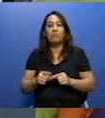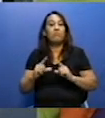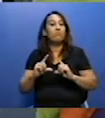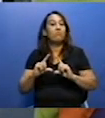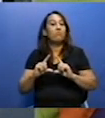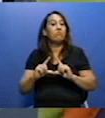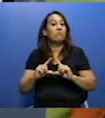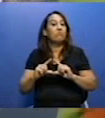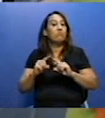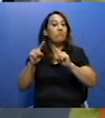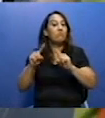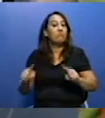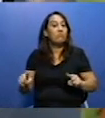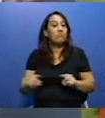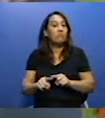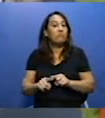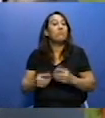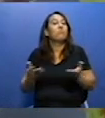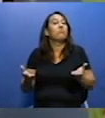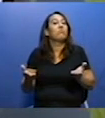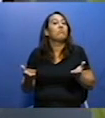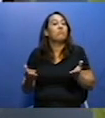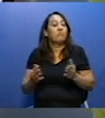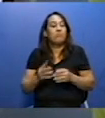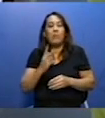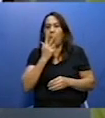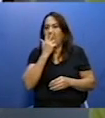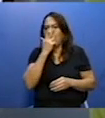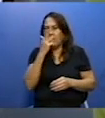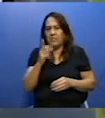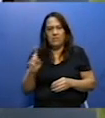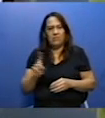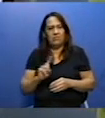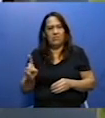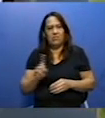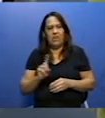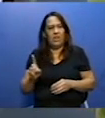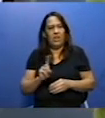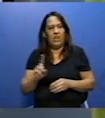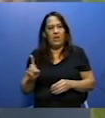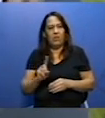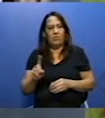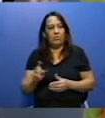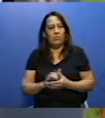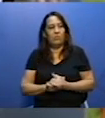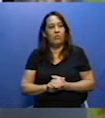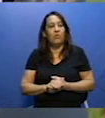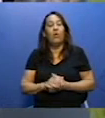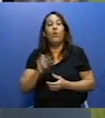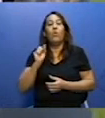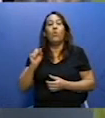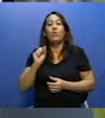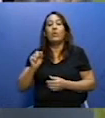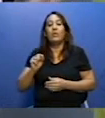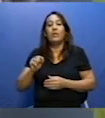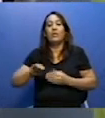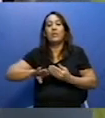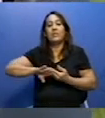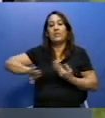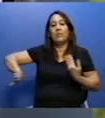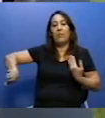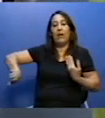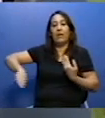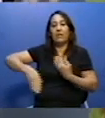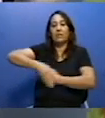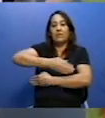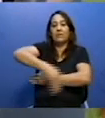geométricas aparecendo aqui. Não tem, né? Não são parecidos. O que separa um quarteirão do outro? O que está